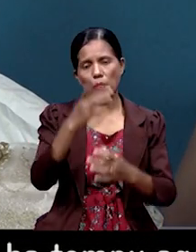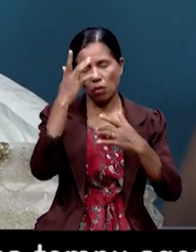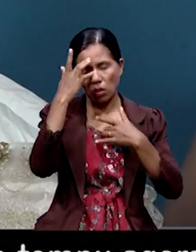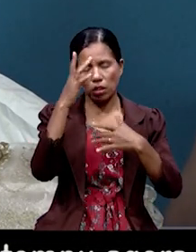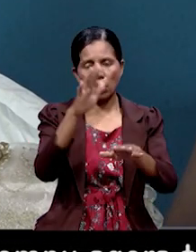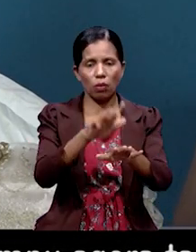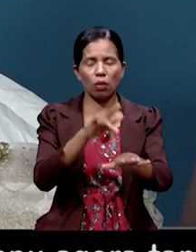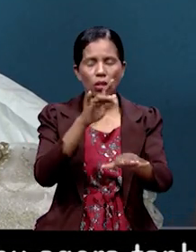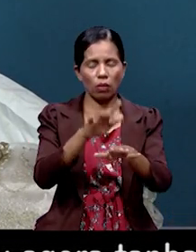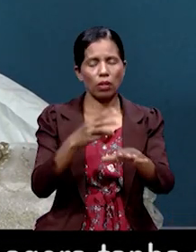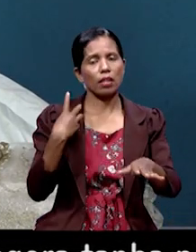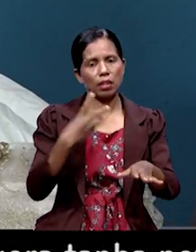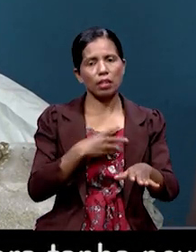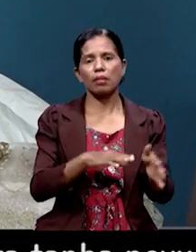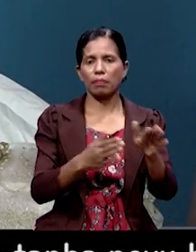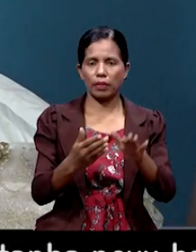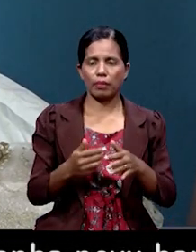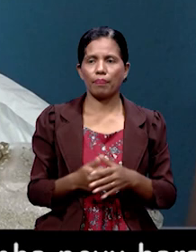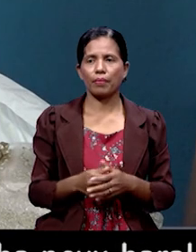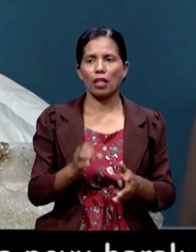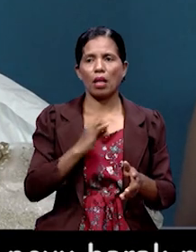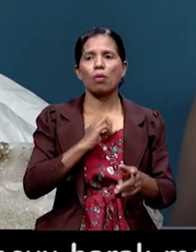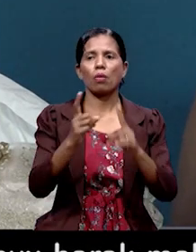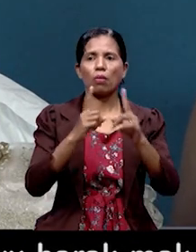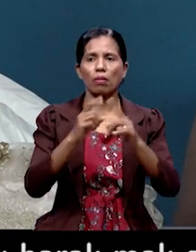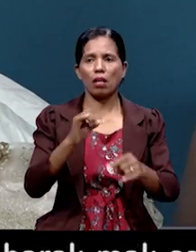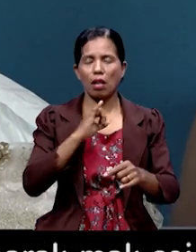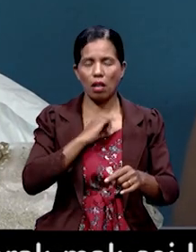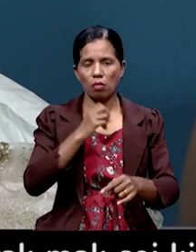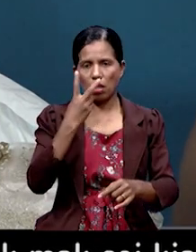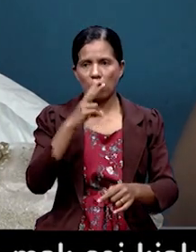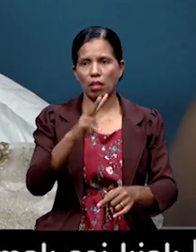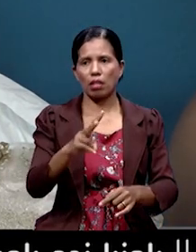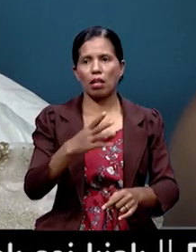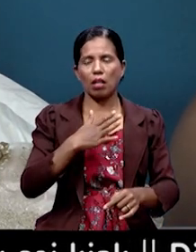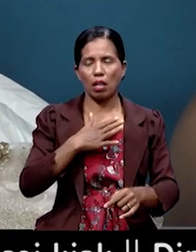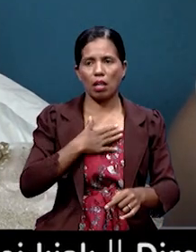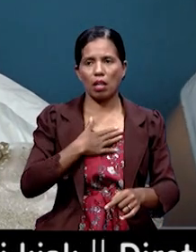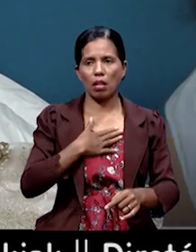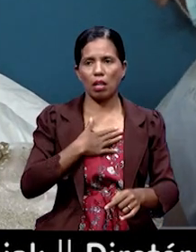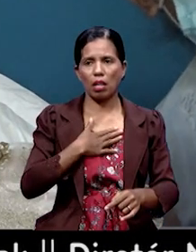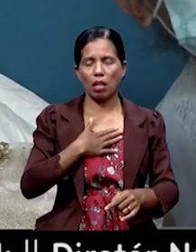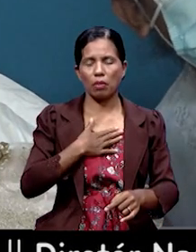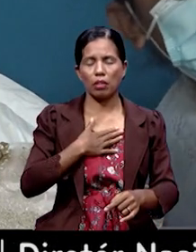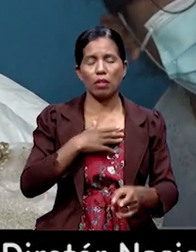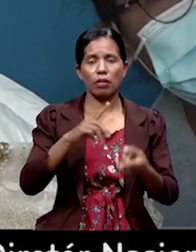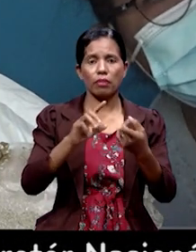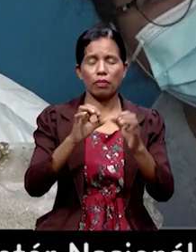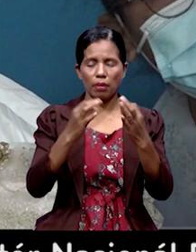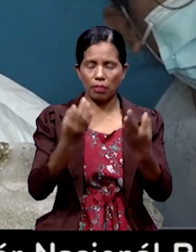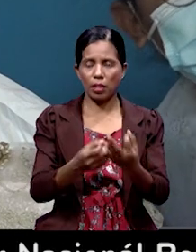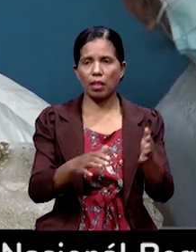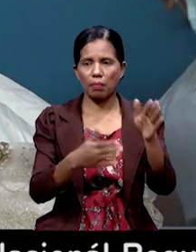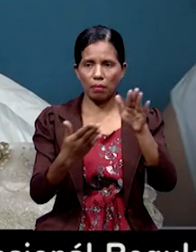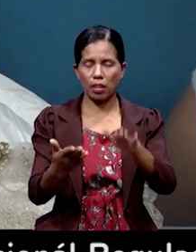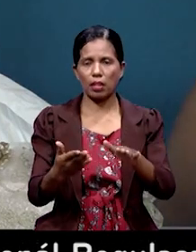civil e tem ideia. A polia ne, tamba hao rase, kae, hane malo, mate hane matangara, tamba de